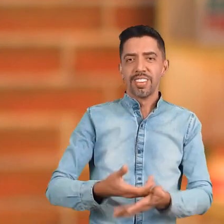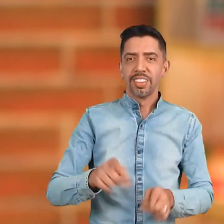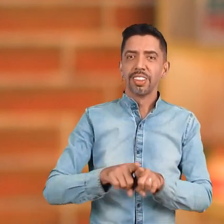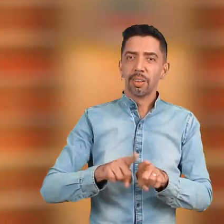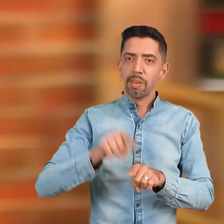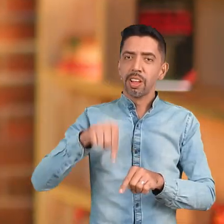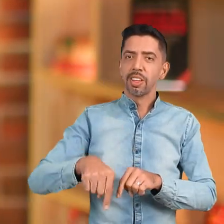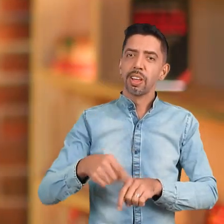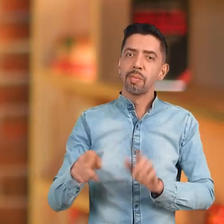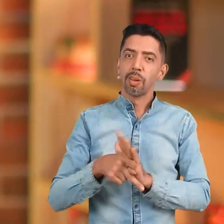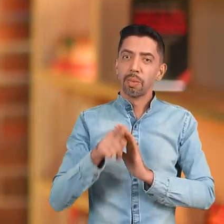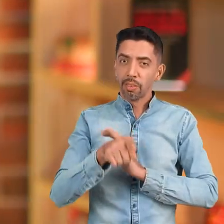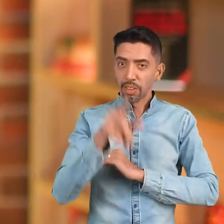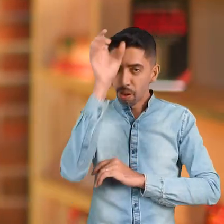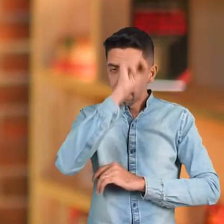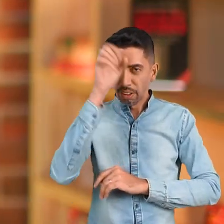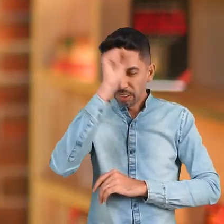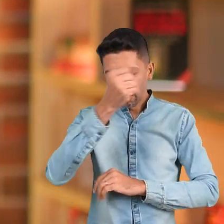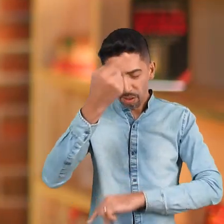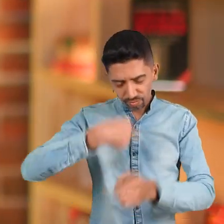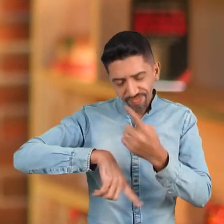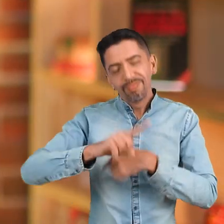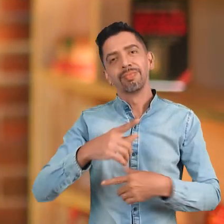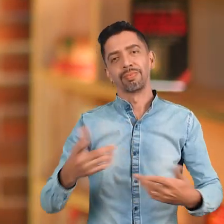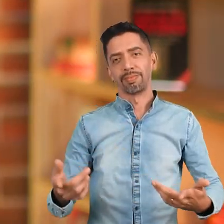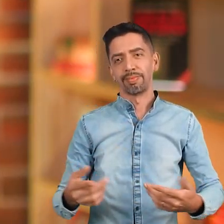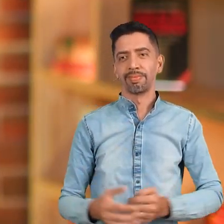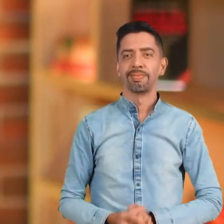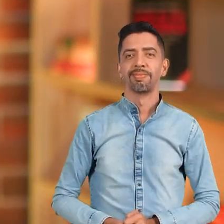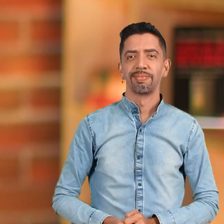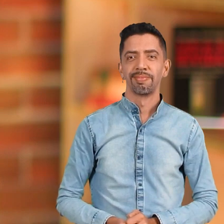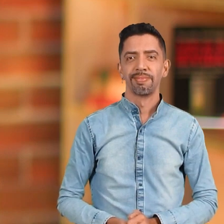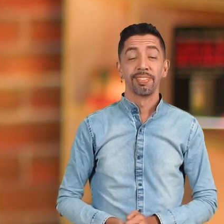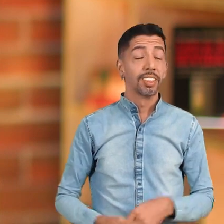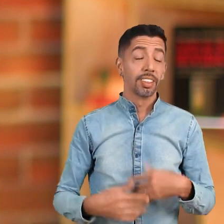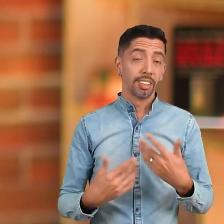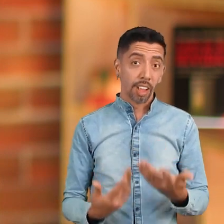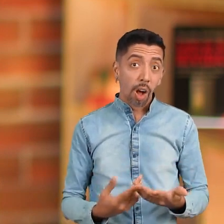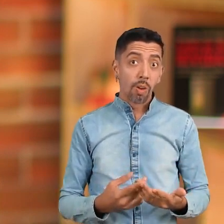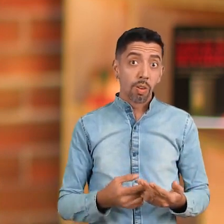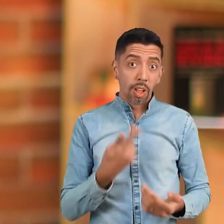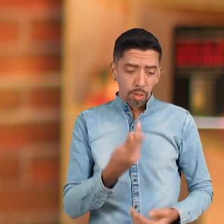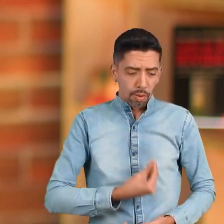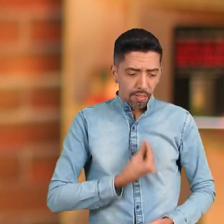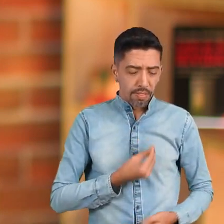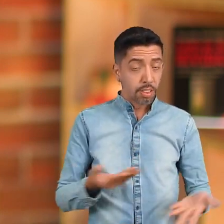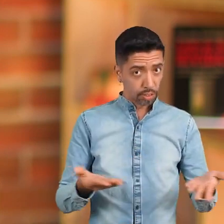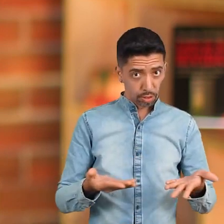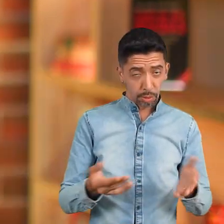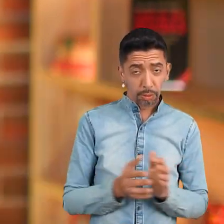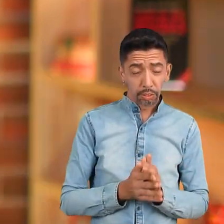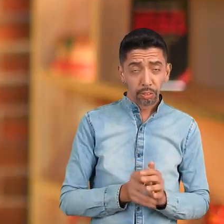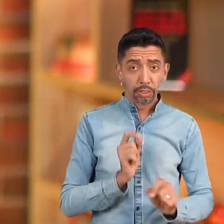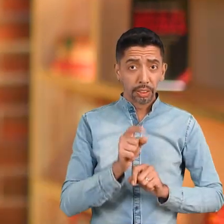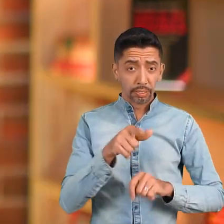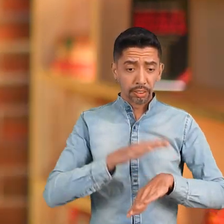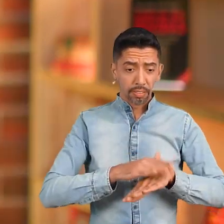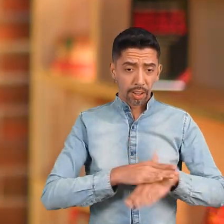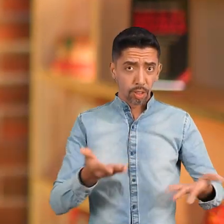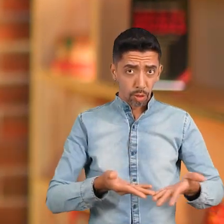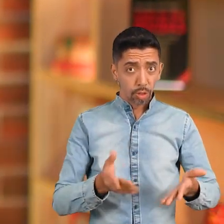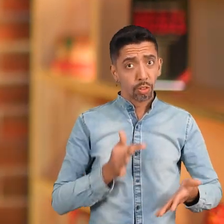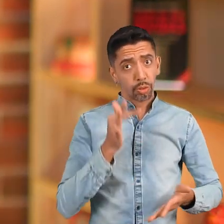financeira. Aquilo que você está praticando são os resultados que você vai colher. Não tem